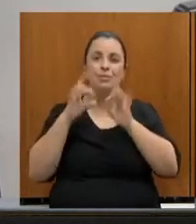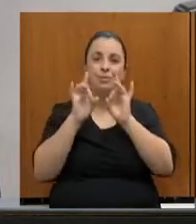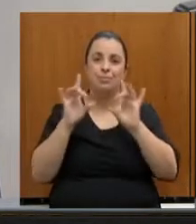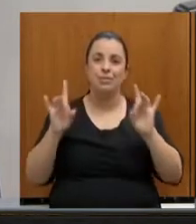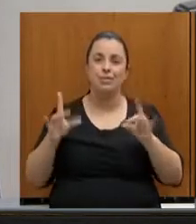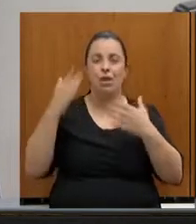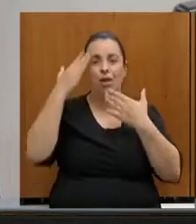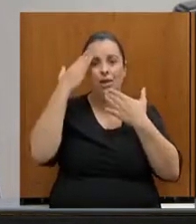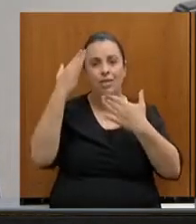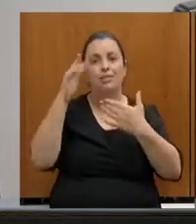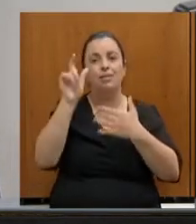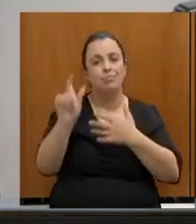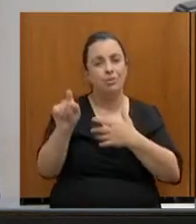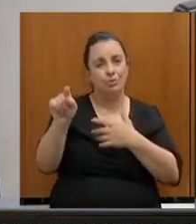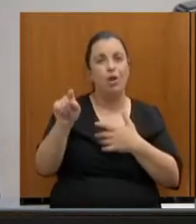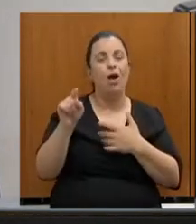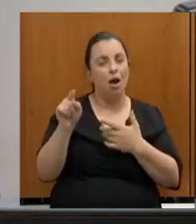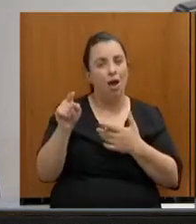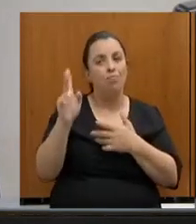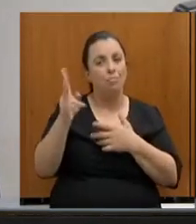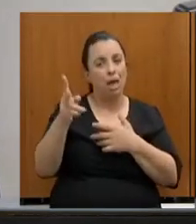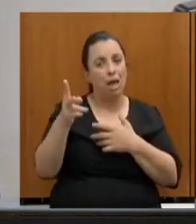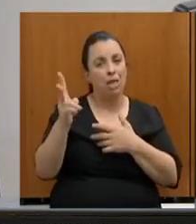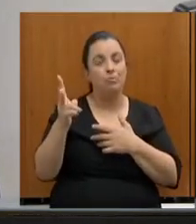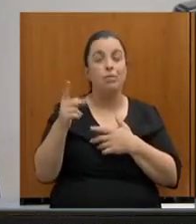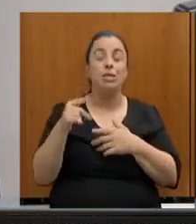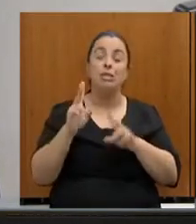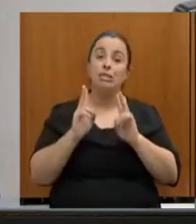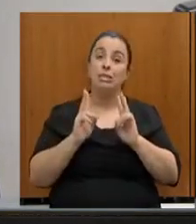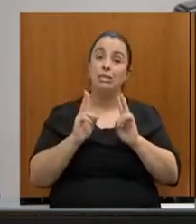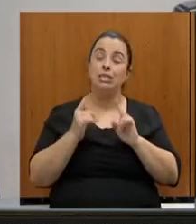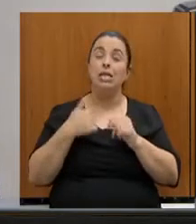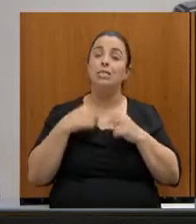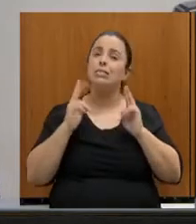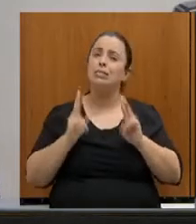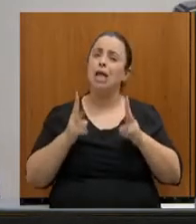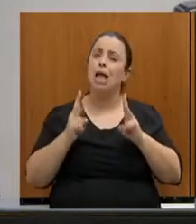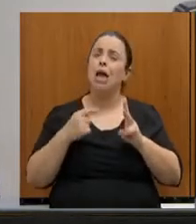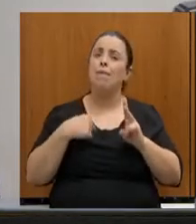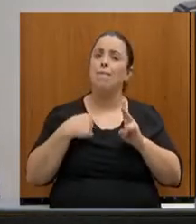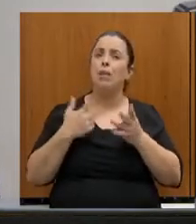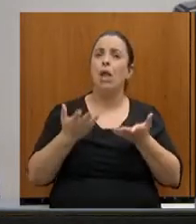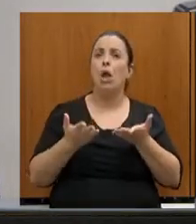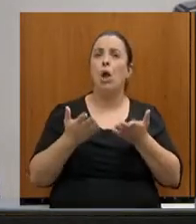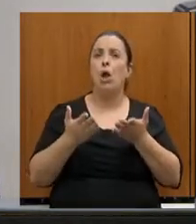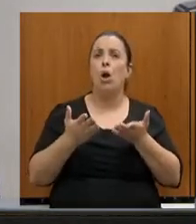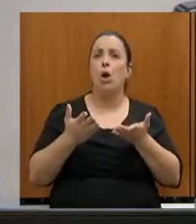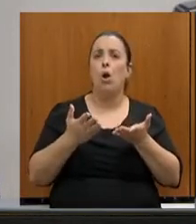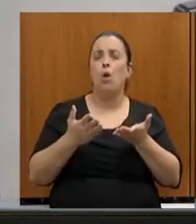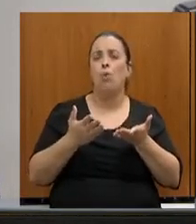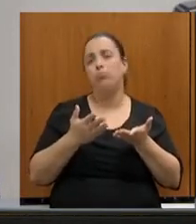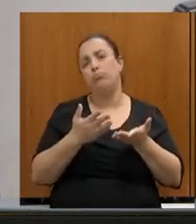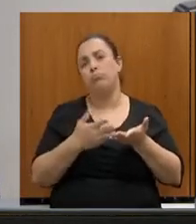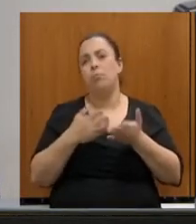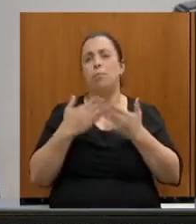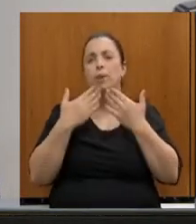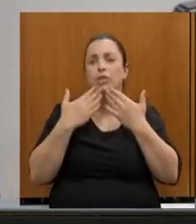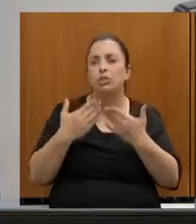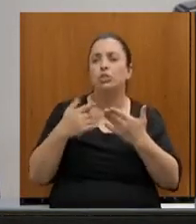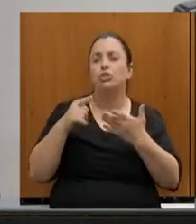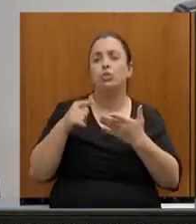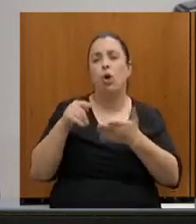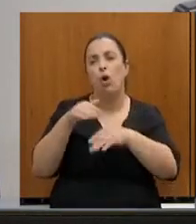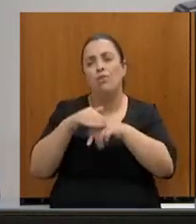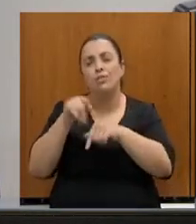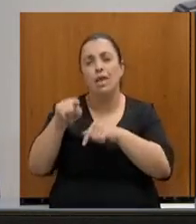ao Rodrigo Ribas que quando sempre quando eu levei a pauta da fauna doméstica foi uma pessoa que sempre me